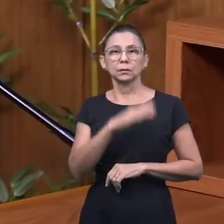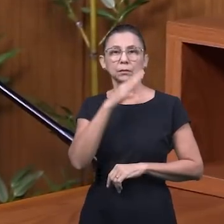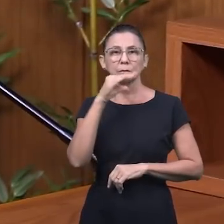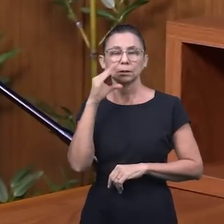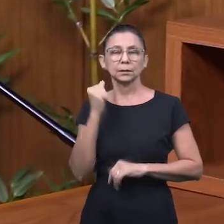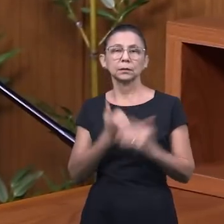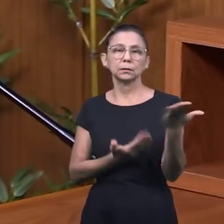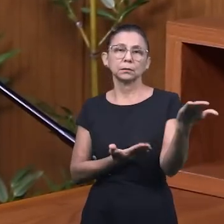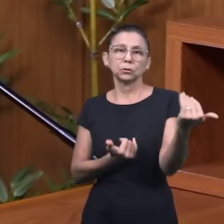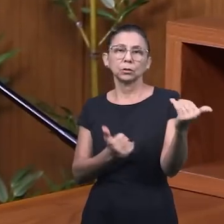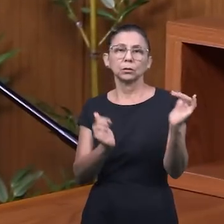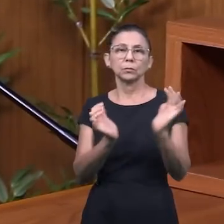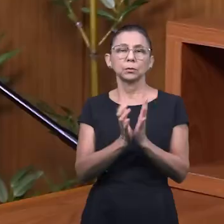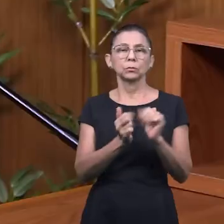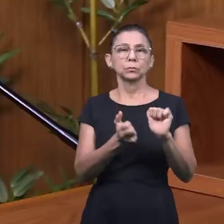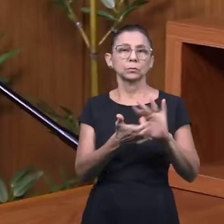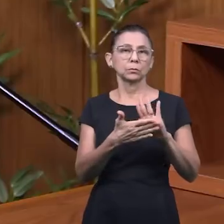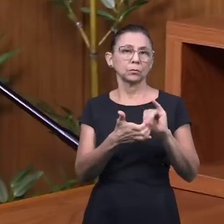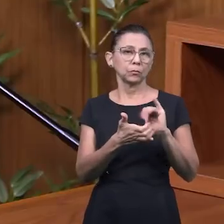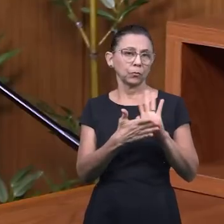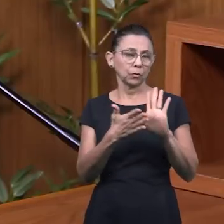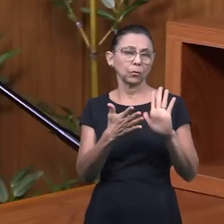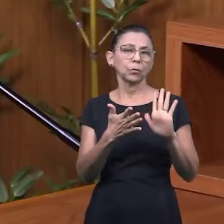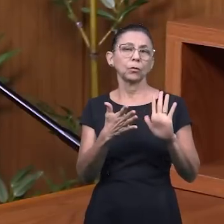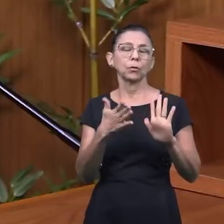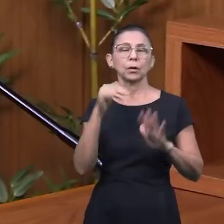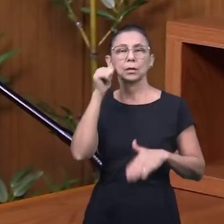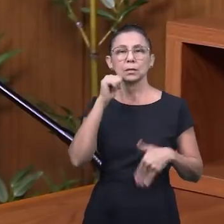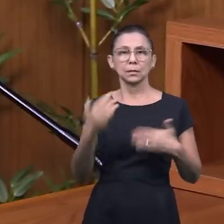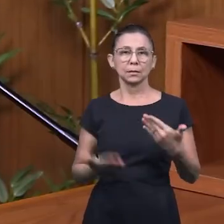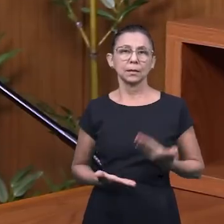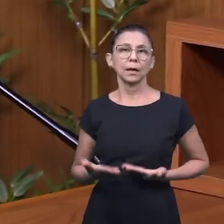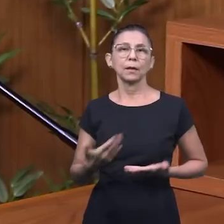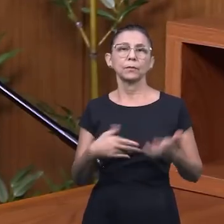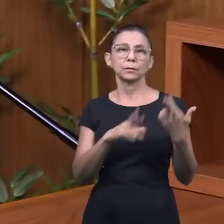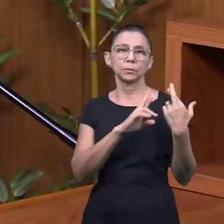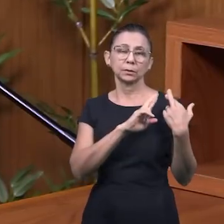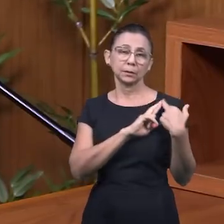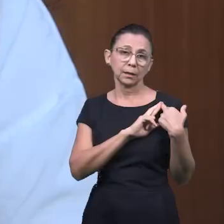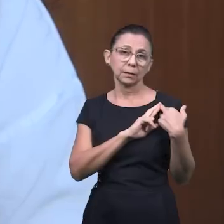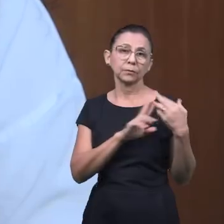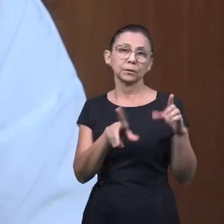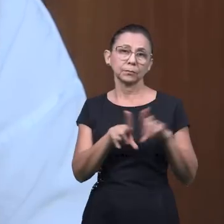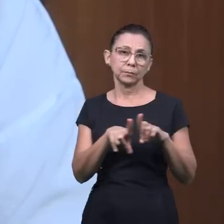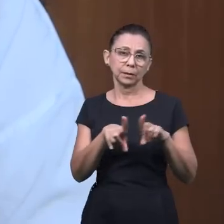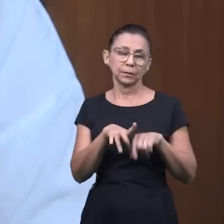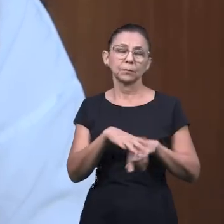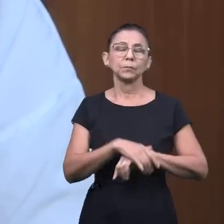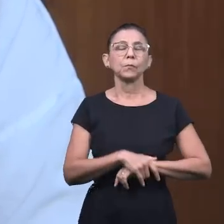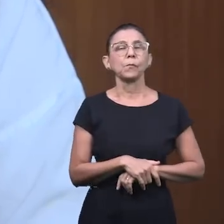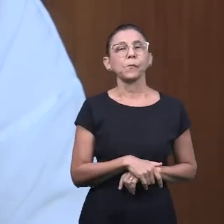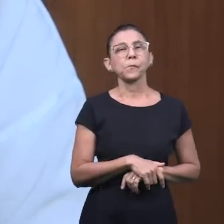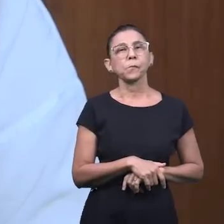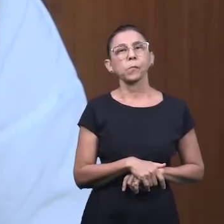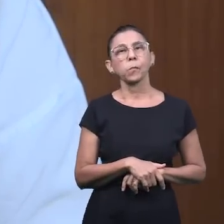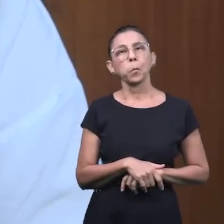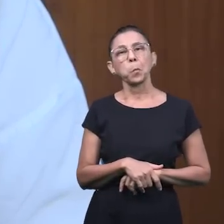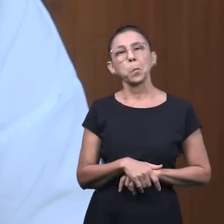jovens, no grupo de louvor da minha igreja, como senhora quinzenal também. É uma bênção. É uma bênção, né?